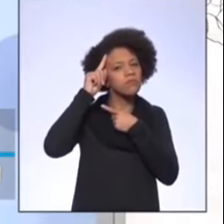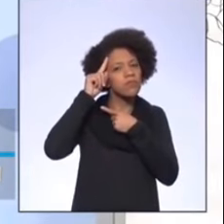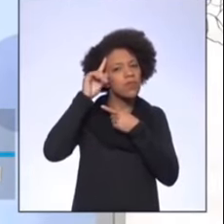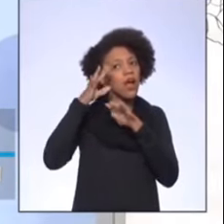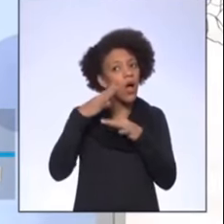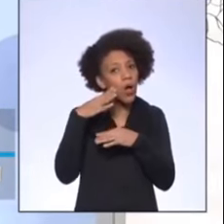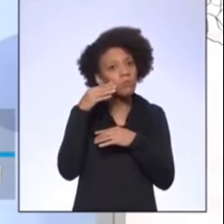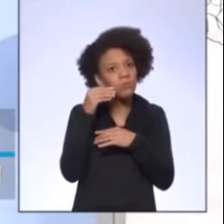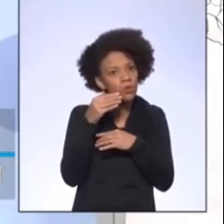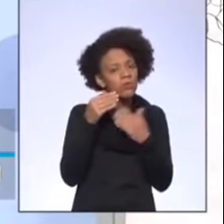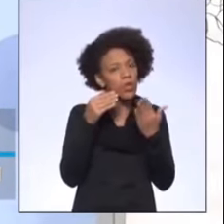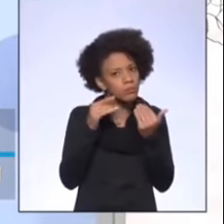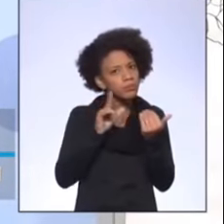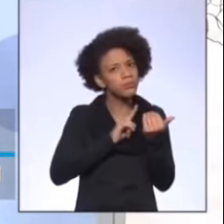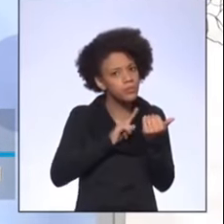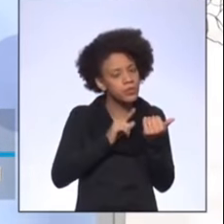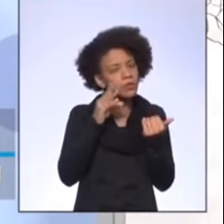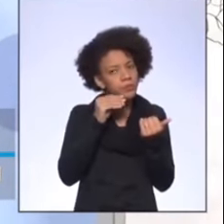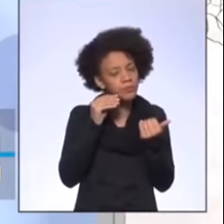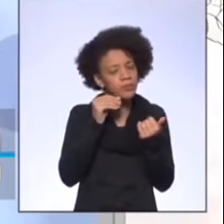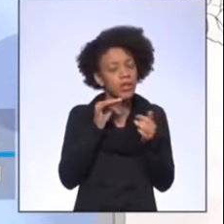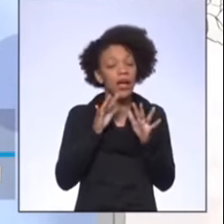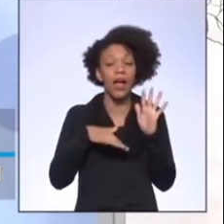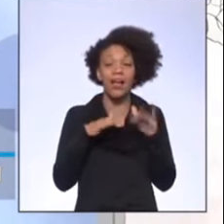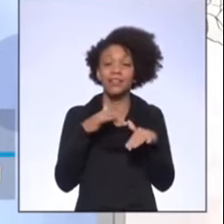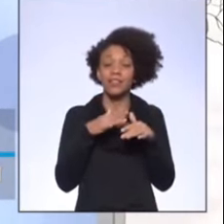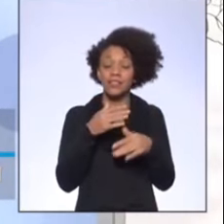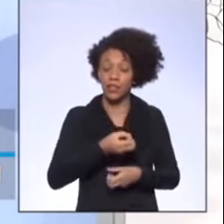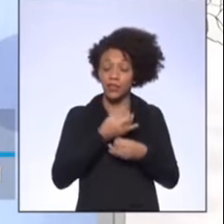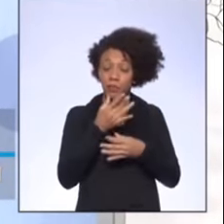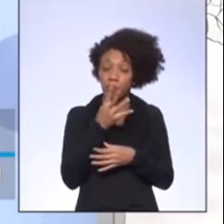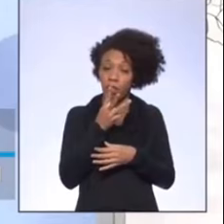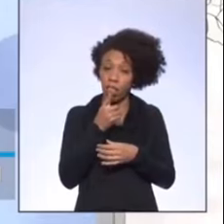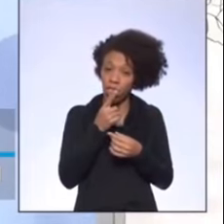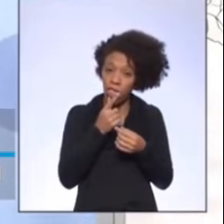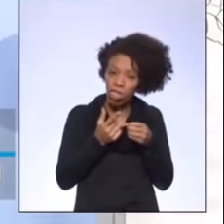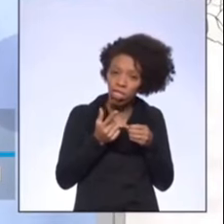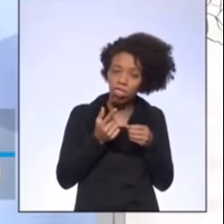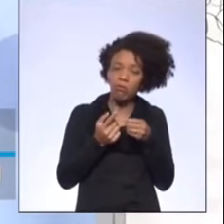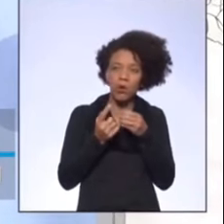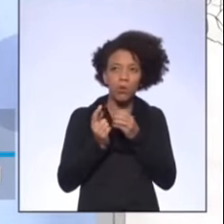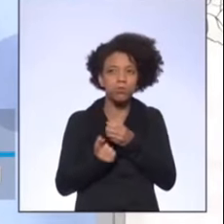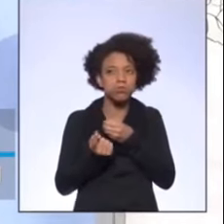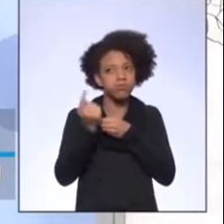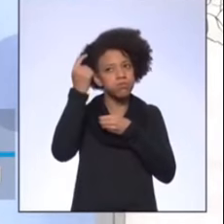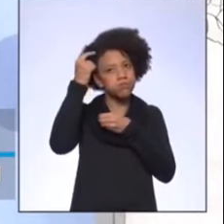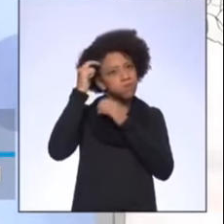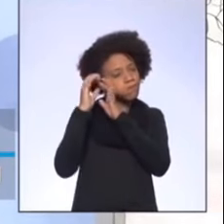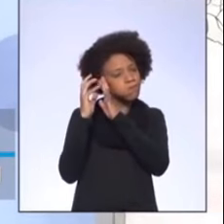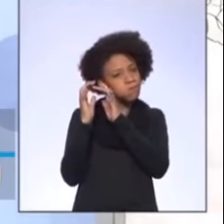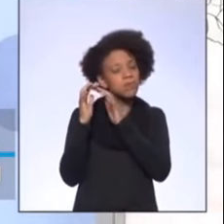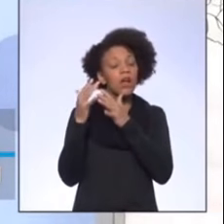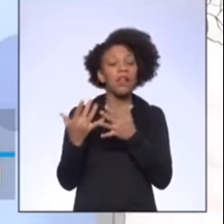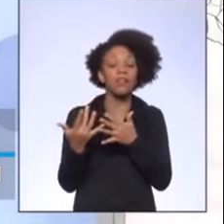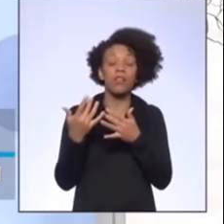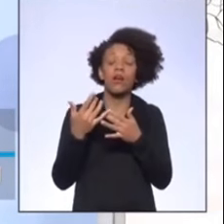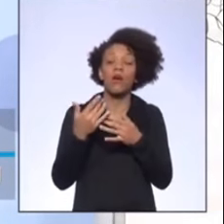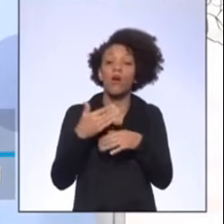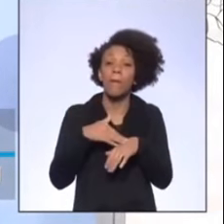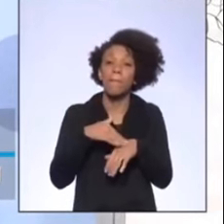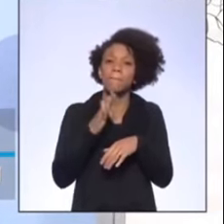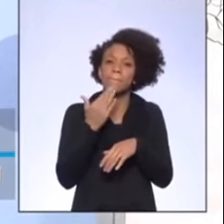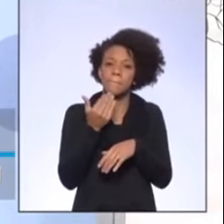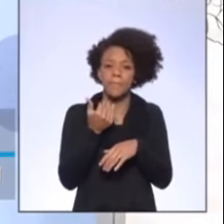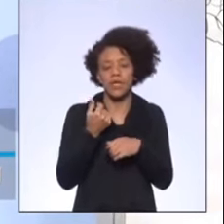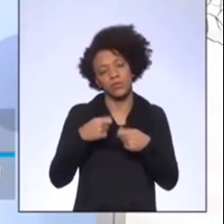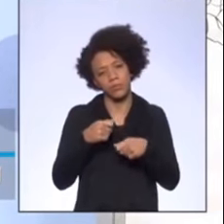sendo alimentado. Né? Às vezes essa informação demora a chegar, e aí o que acontece? A gente come mais do que precisa. Sabe o que acontece quando eu como